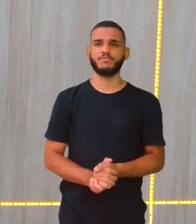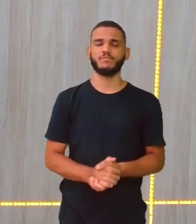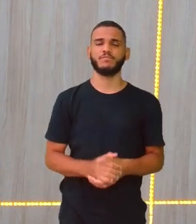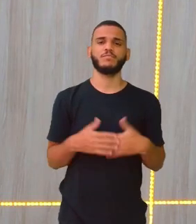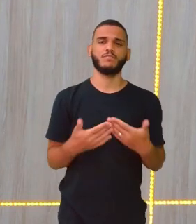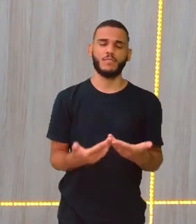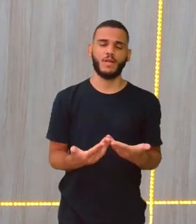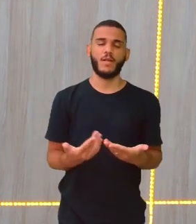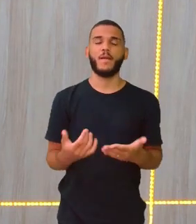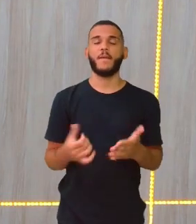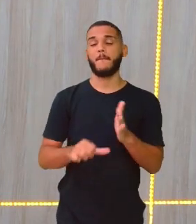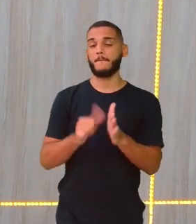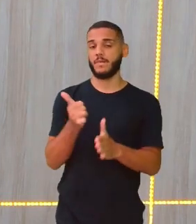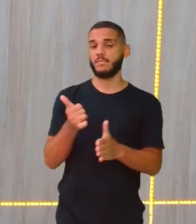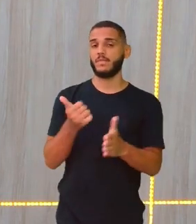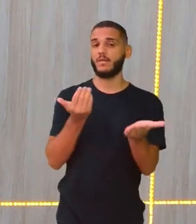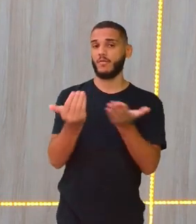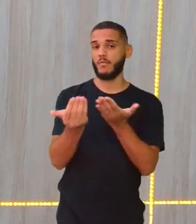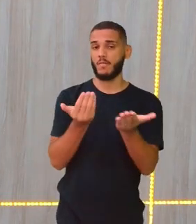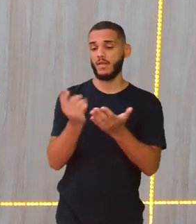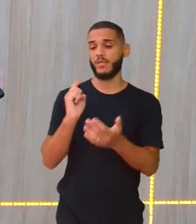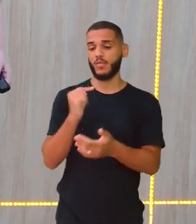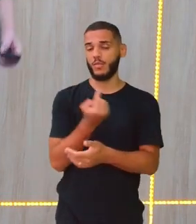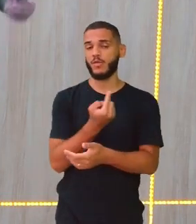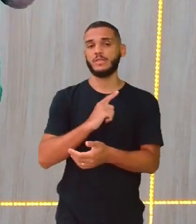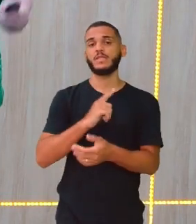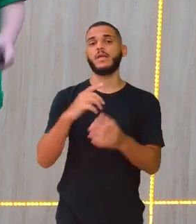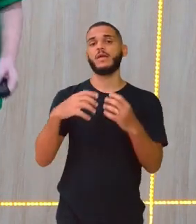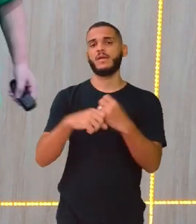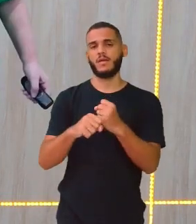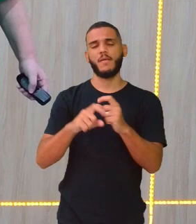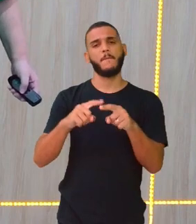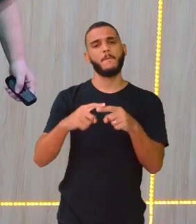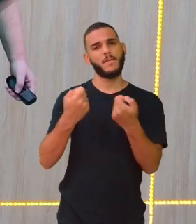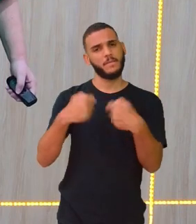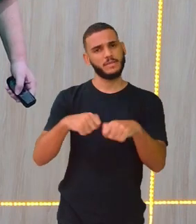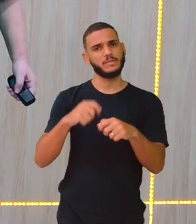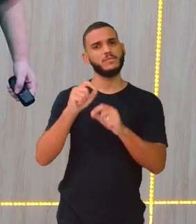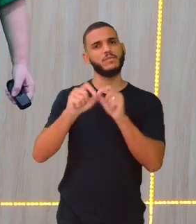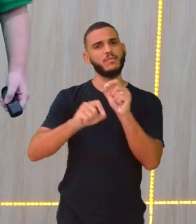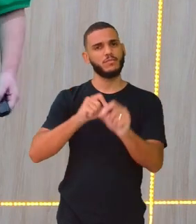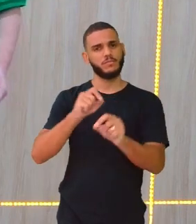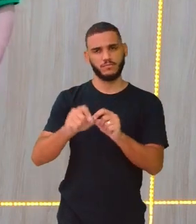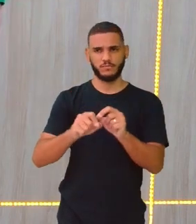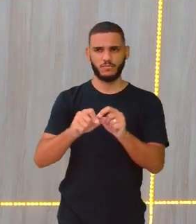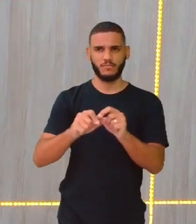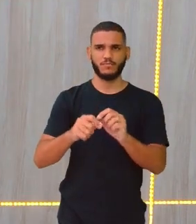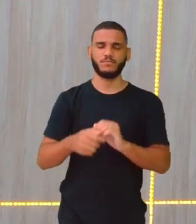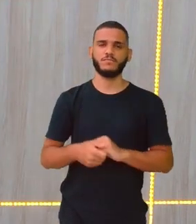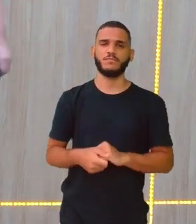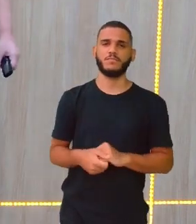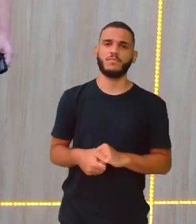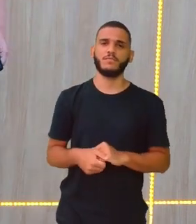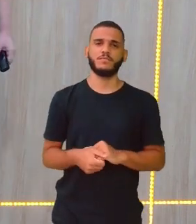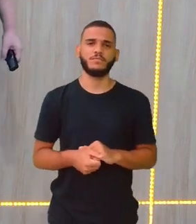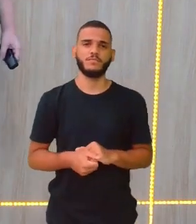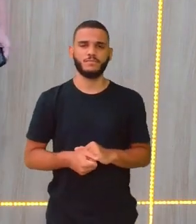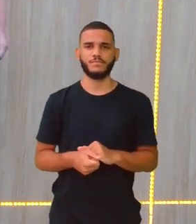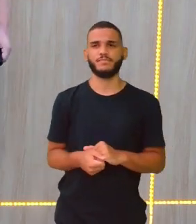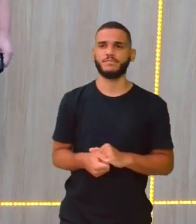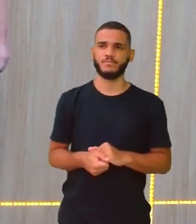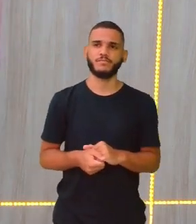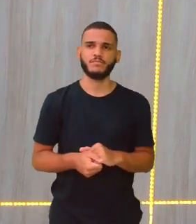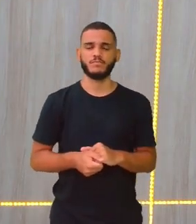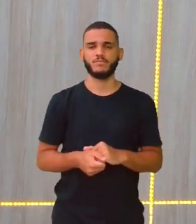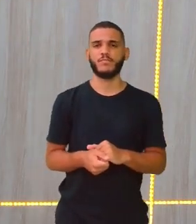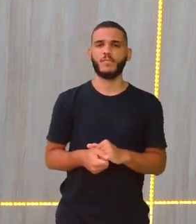primeira? Espera aí, a gente vai fazer os cálculos, mas eu preciso desse. Vou mostrar para vocês. Dá